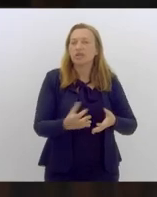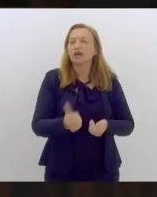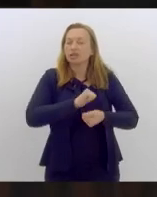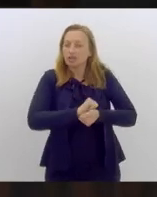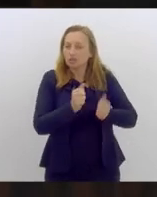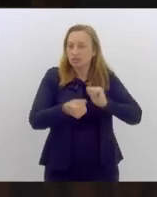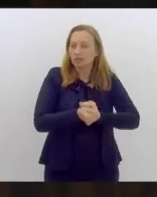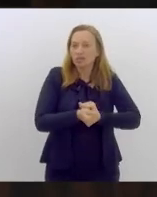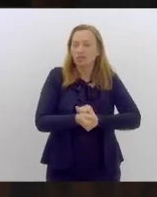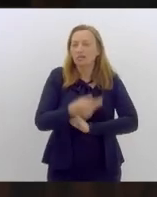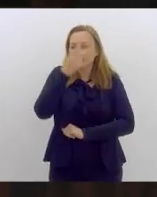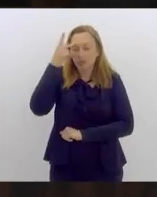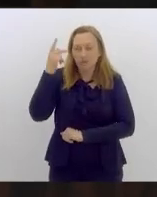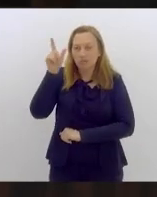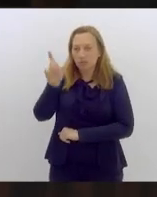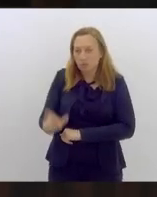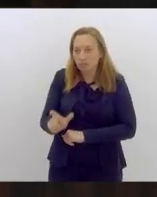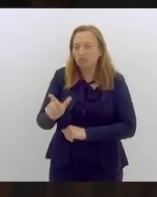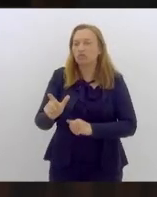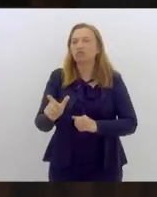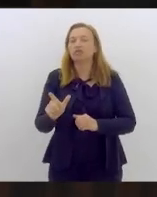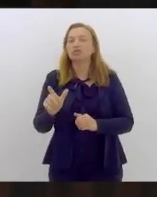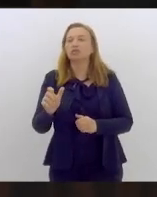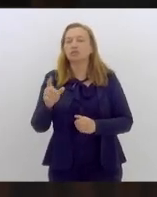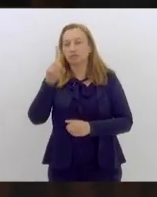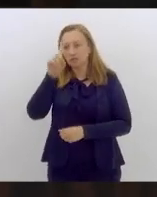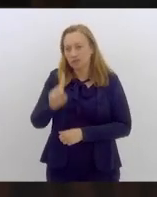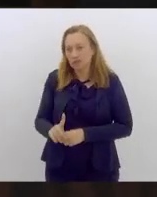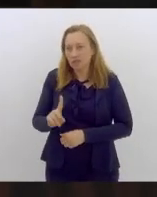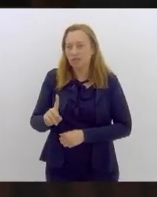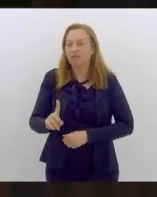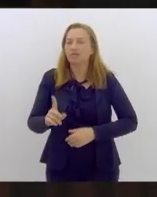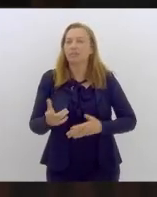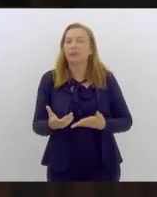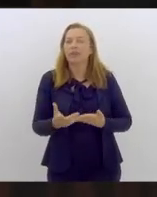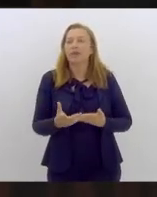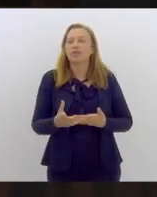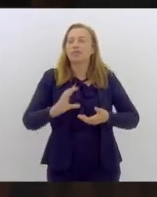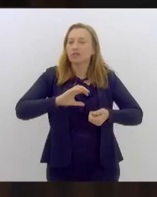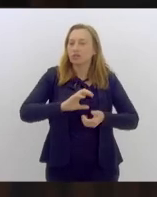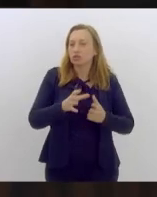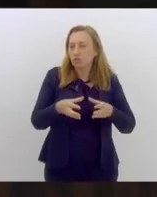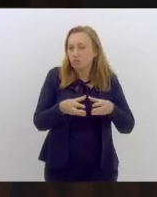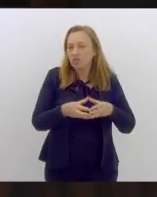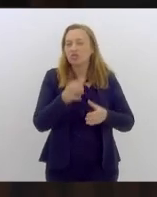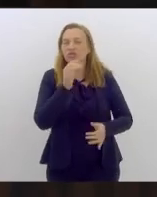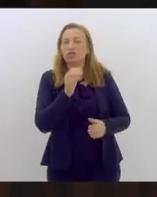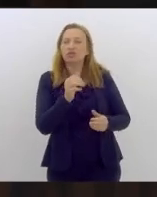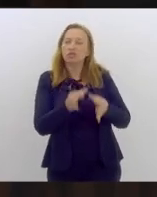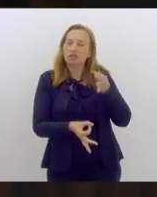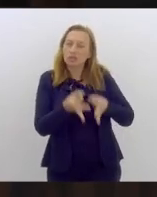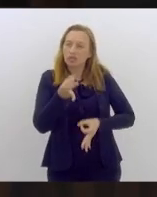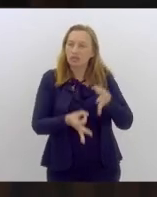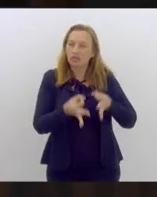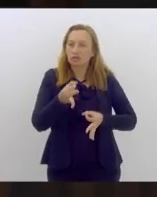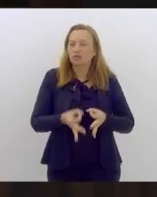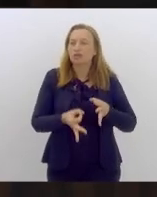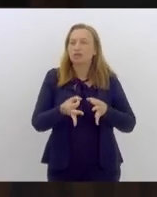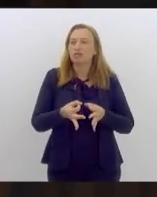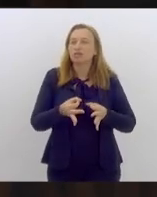a cidadãos portadores de deficiência física. Pareceres das comissões de Constituição e Justiça